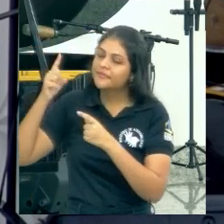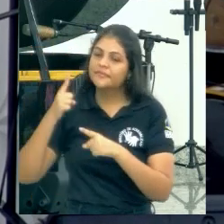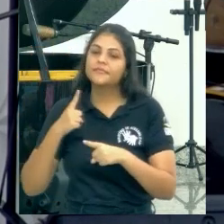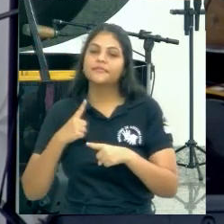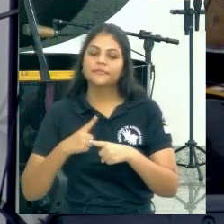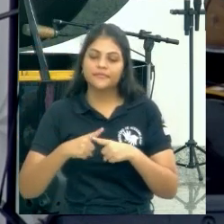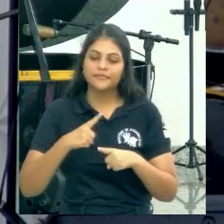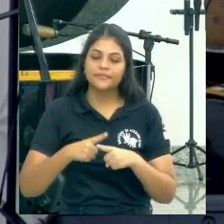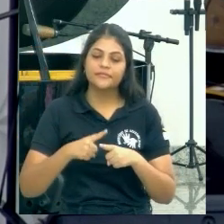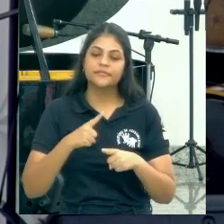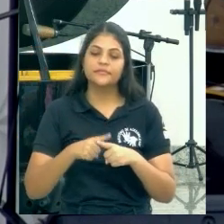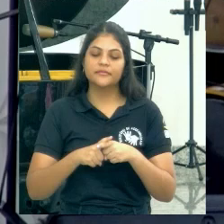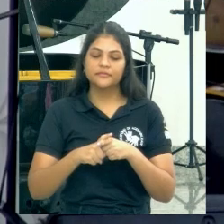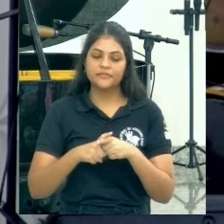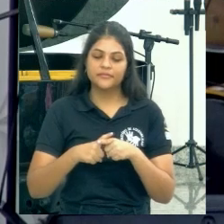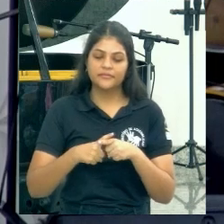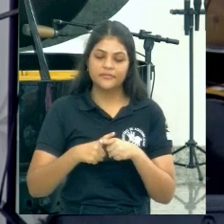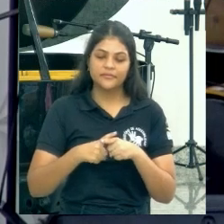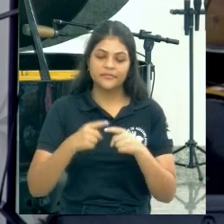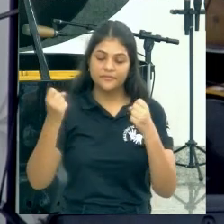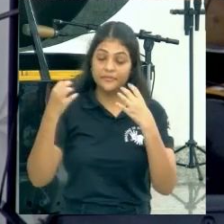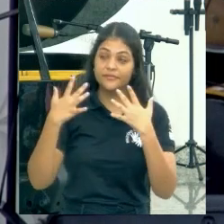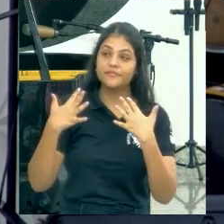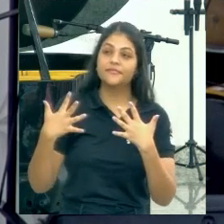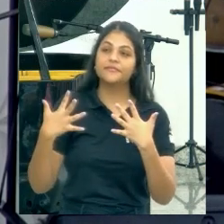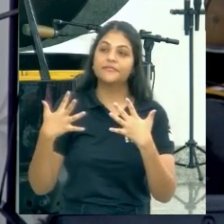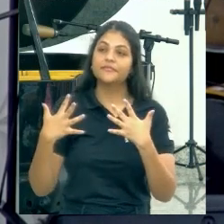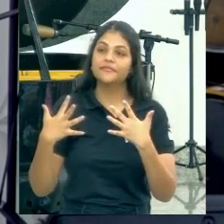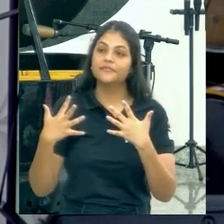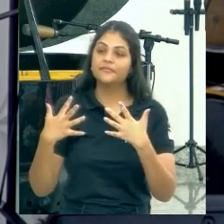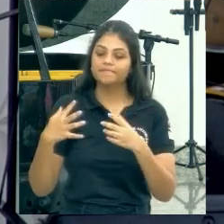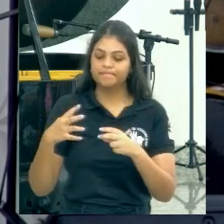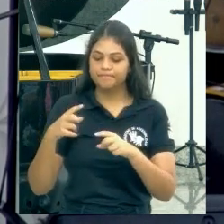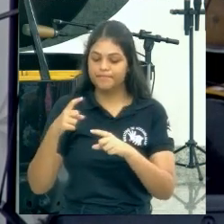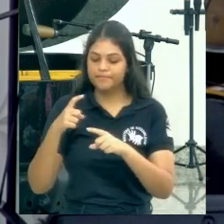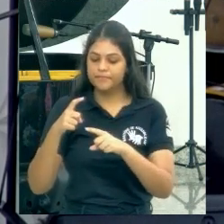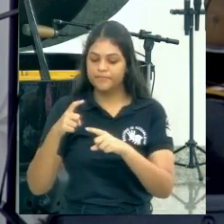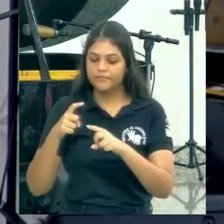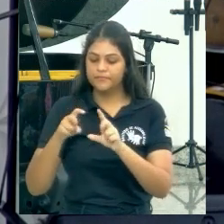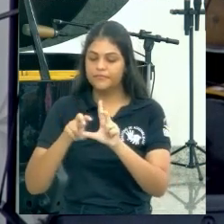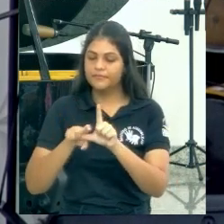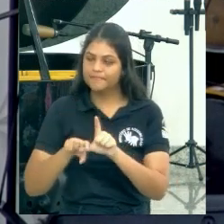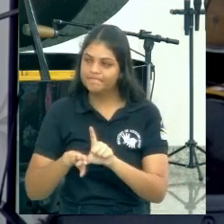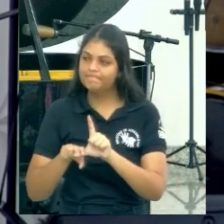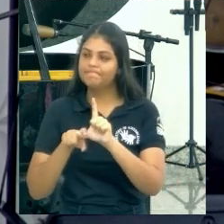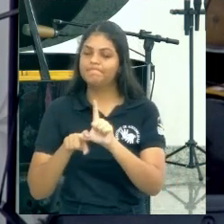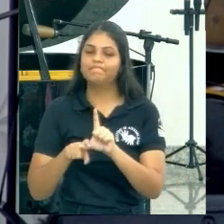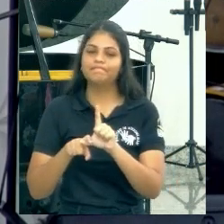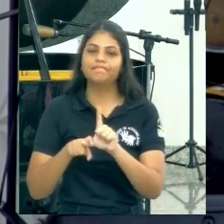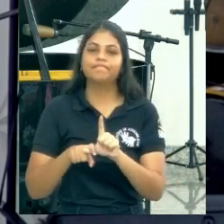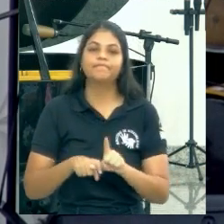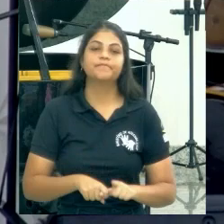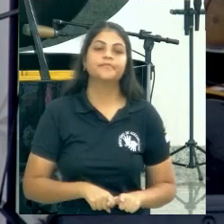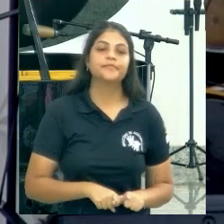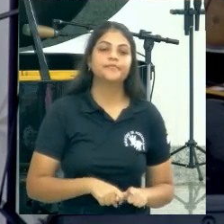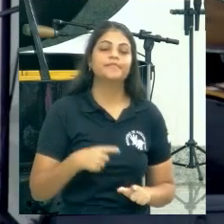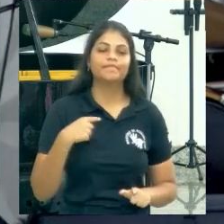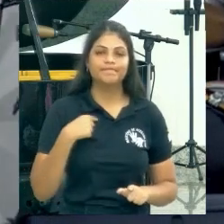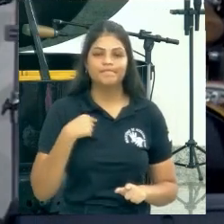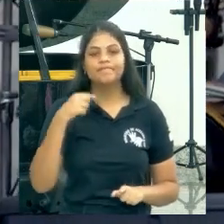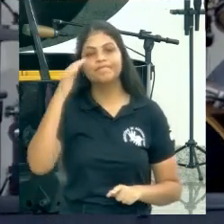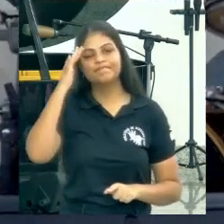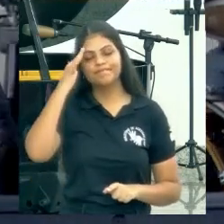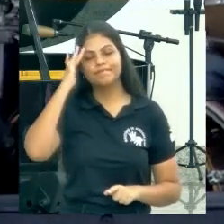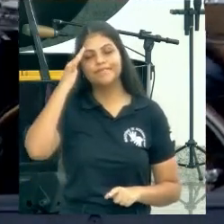a prosperidade de vocês depende da prosperidade dela. Eu sei que cartas, elas